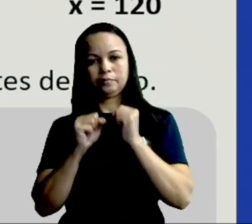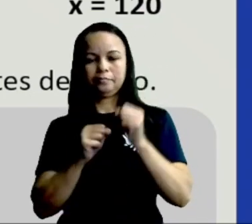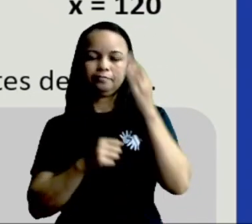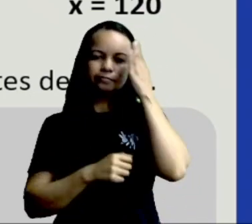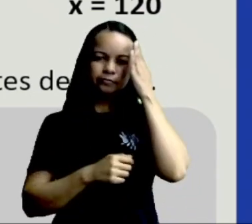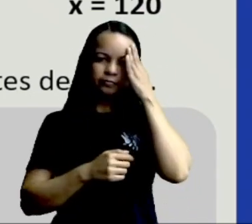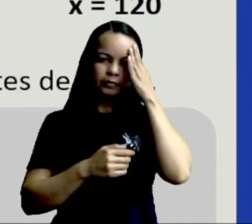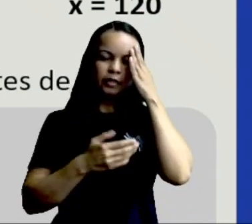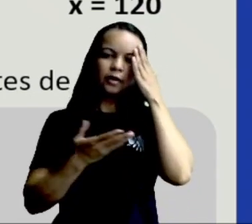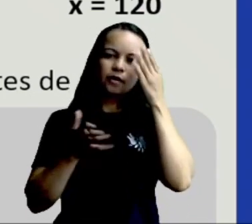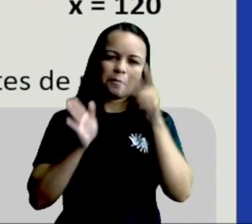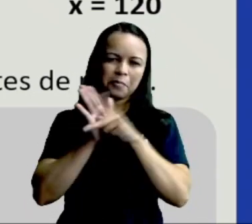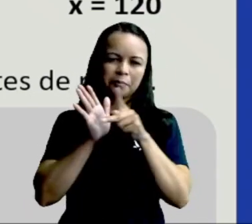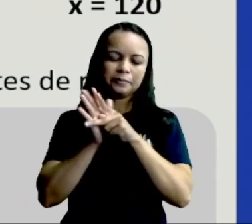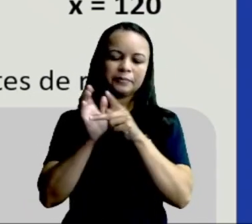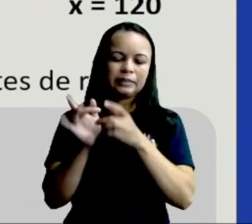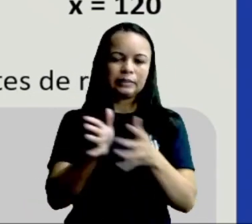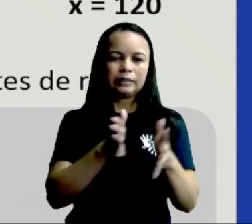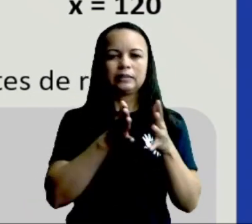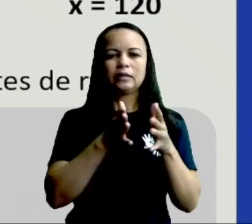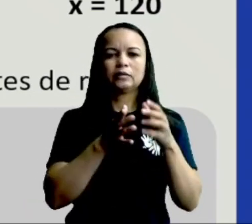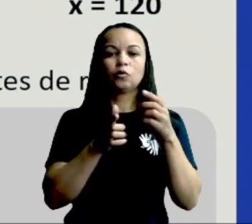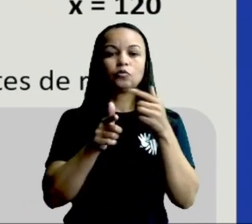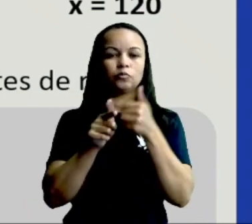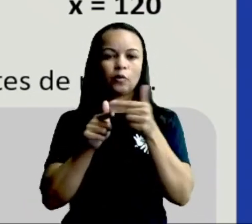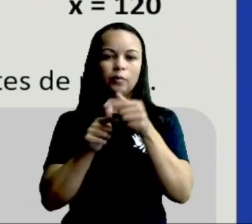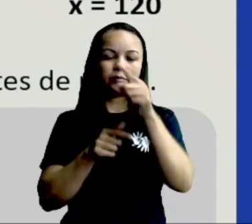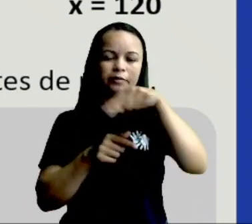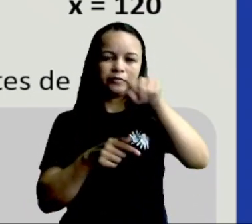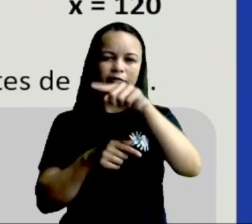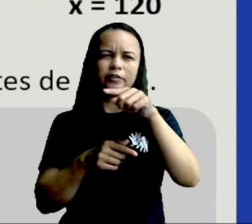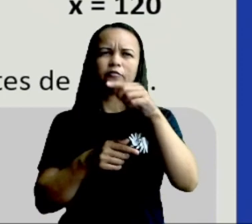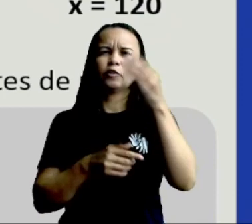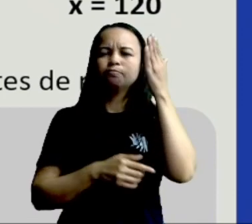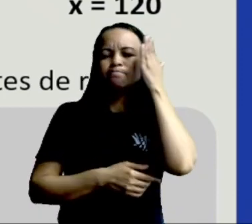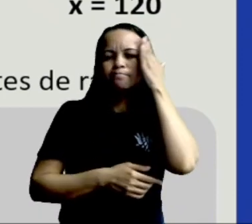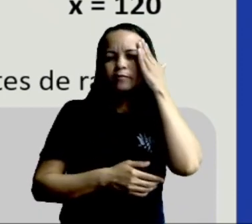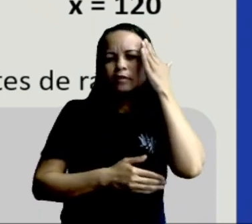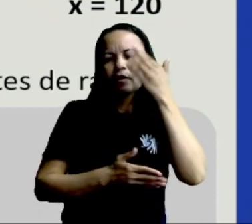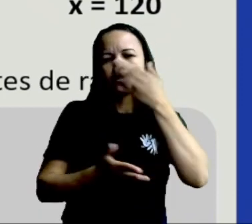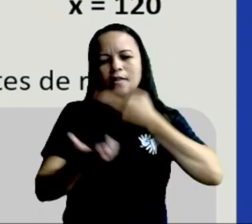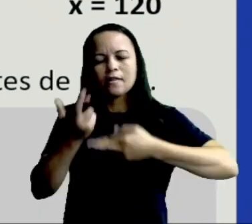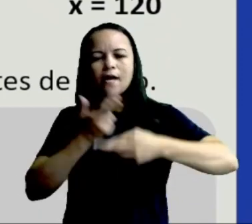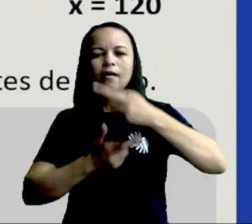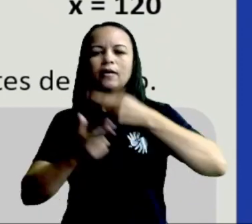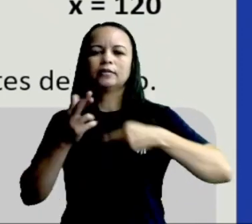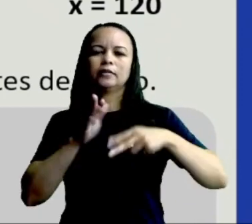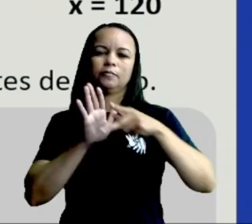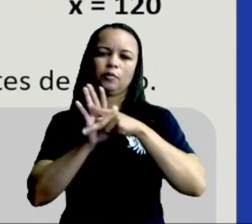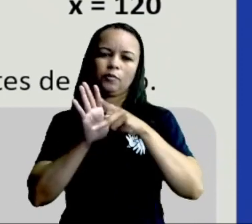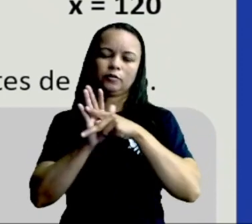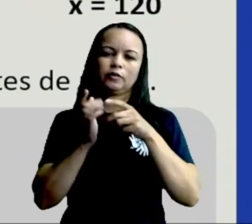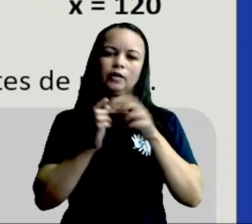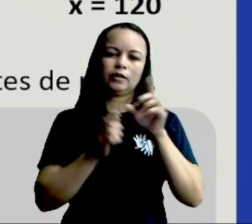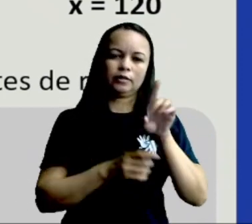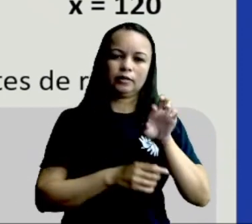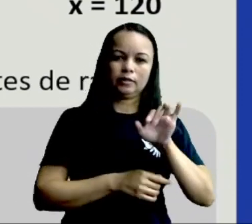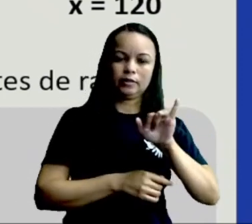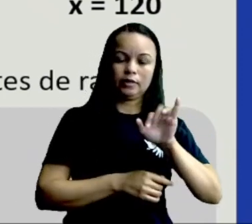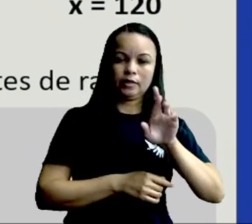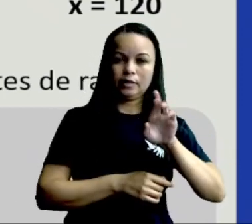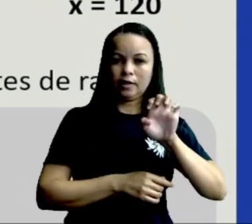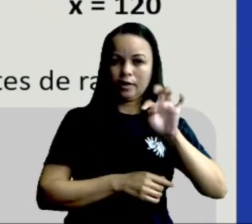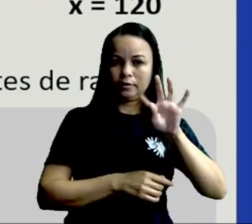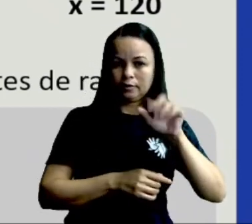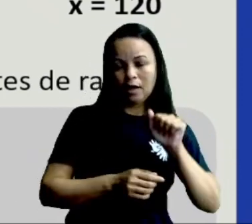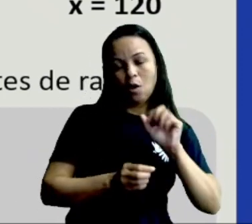proporcionalidade, mas os problemas que vocês vão receber é com o entendimento dessa relação de proporcionalidade direta ou inversa,